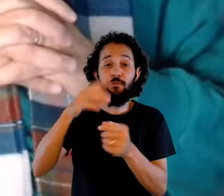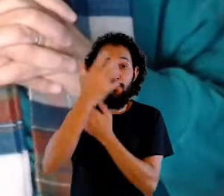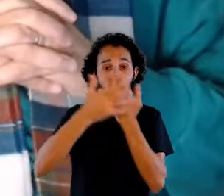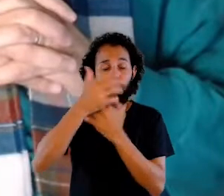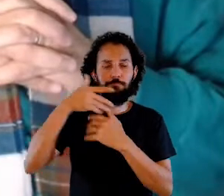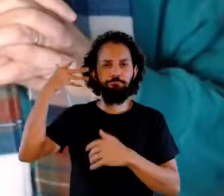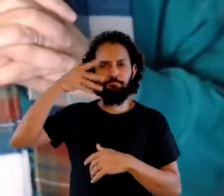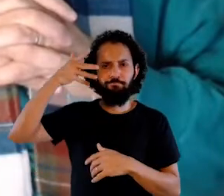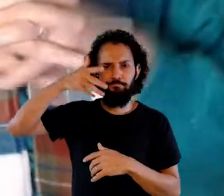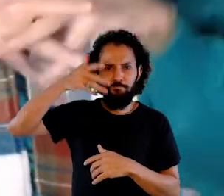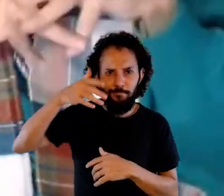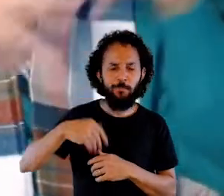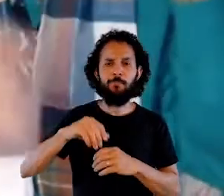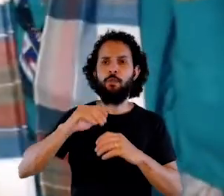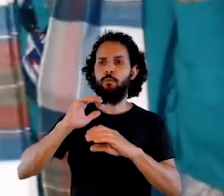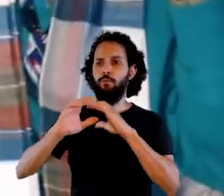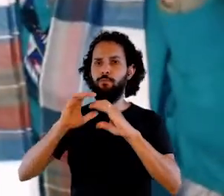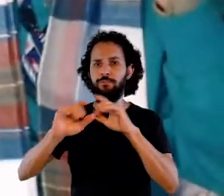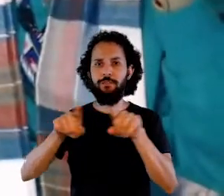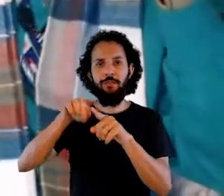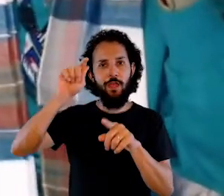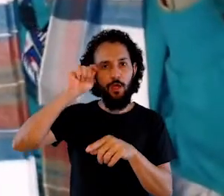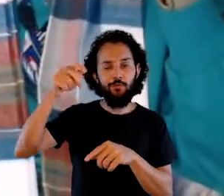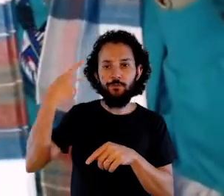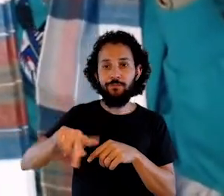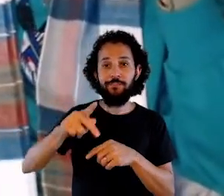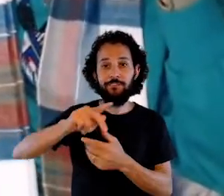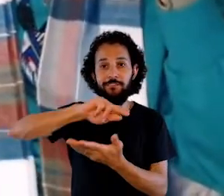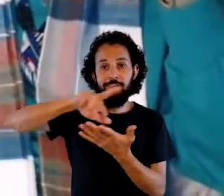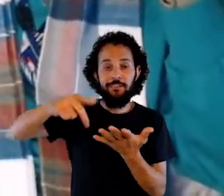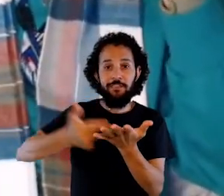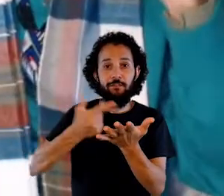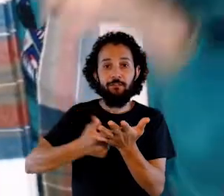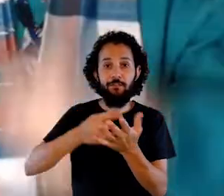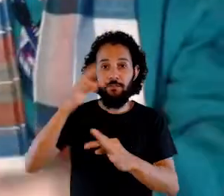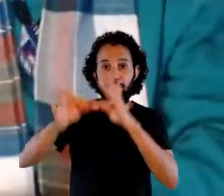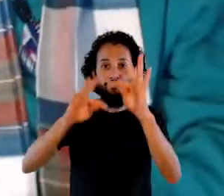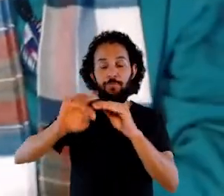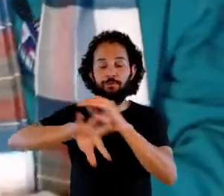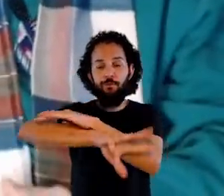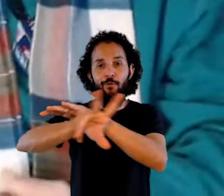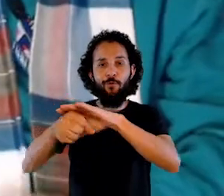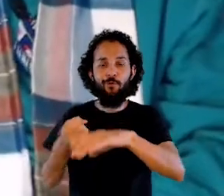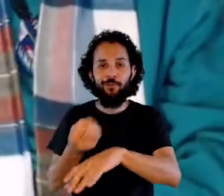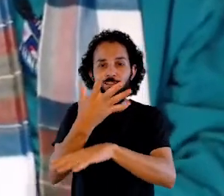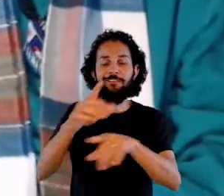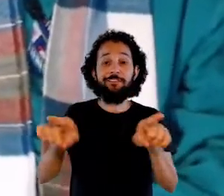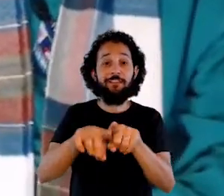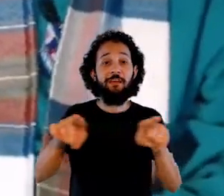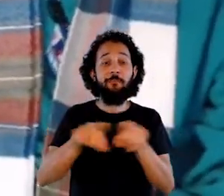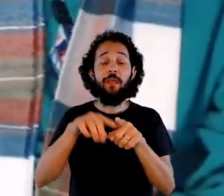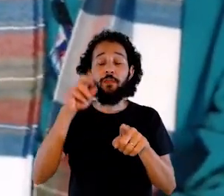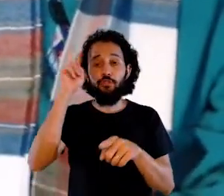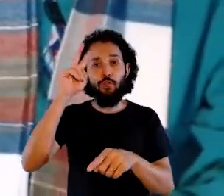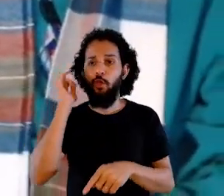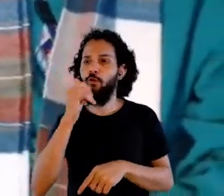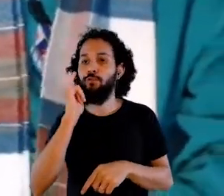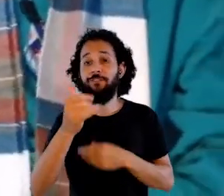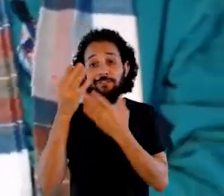comunicador e autor de livros, terapeuta holístico e contador de histórias. Léo Artesi também, vocês